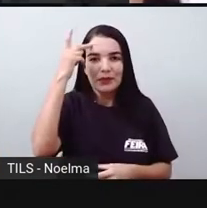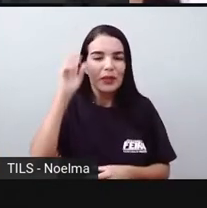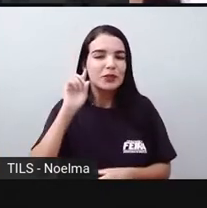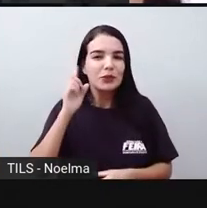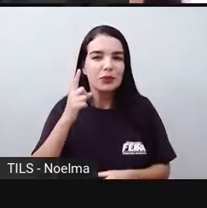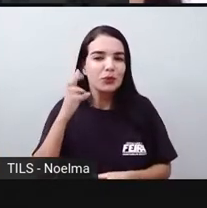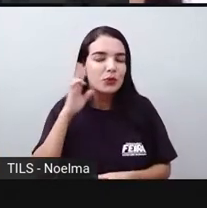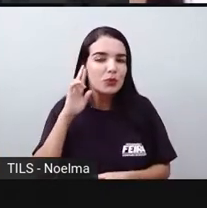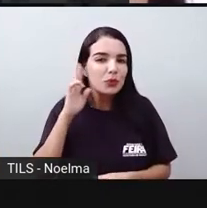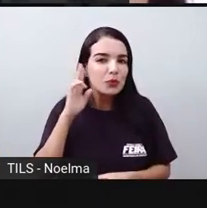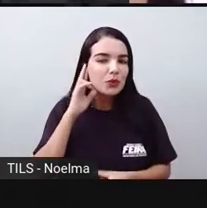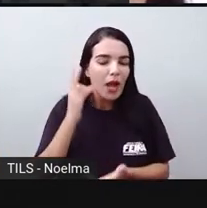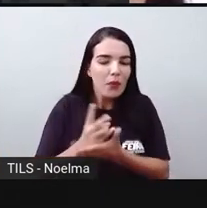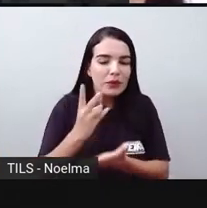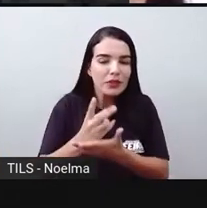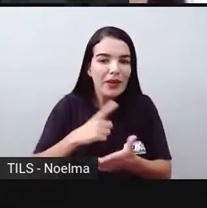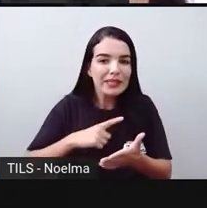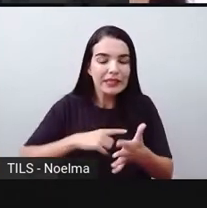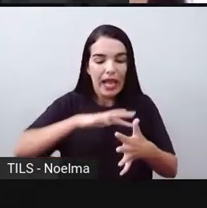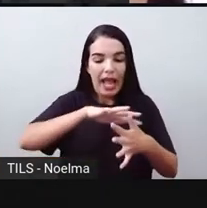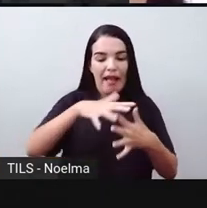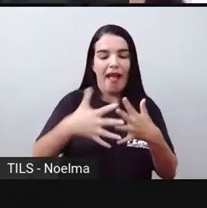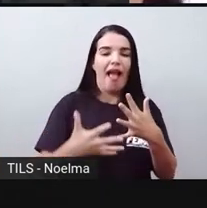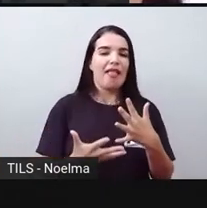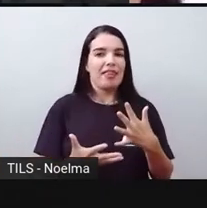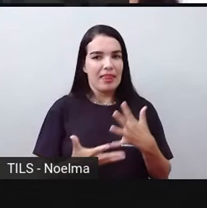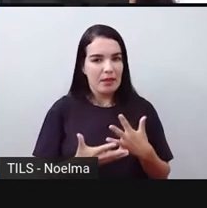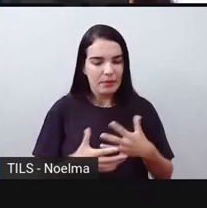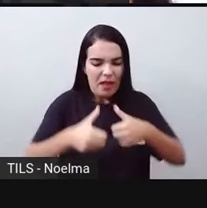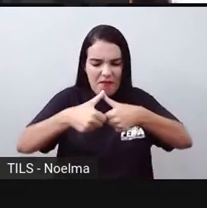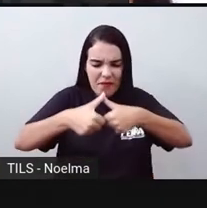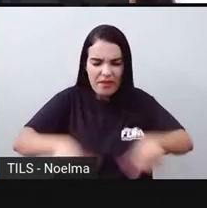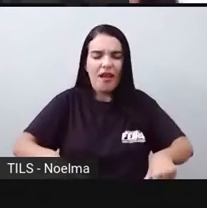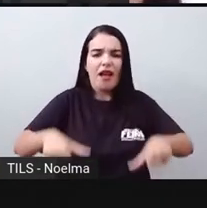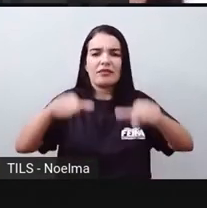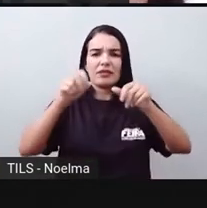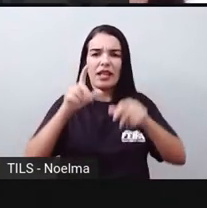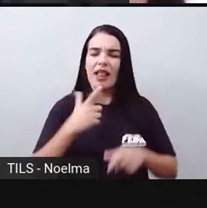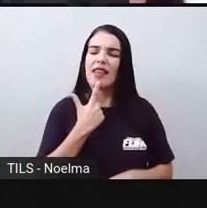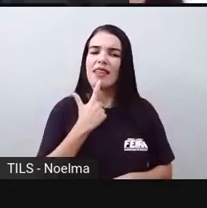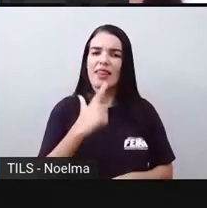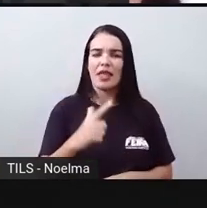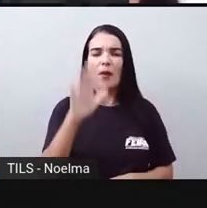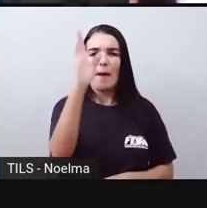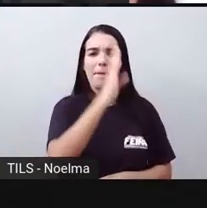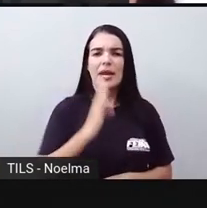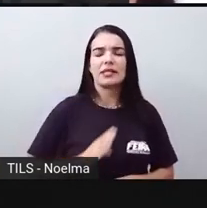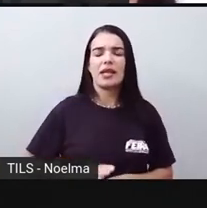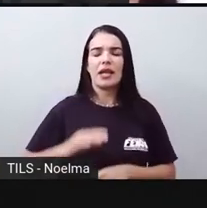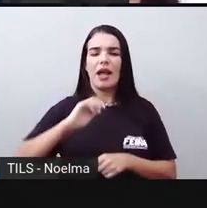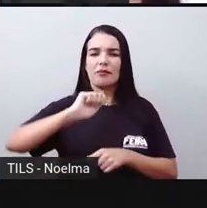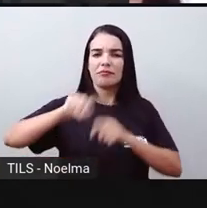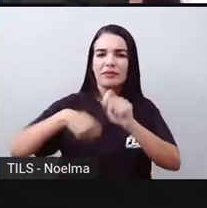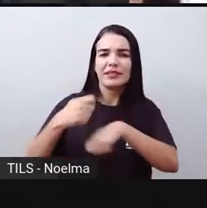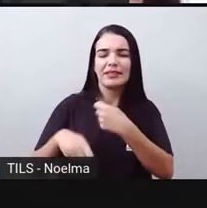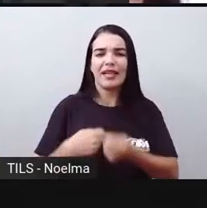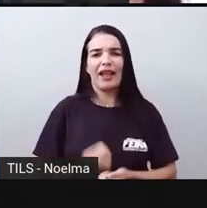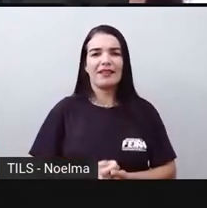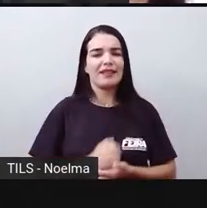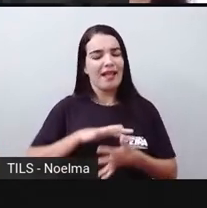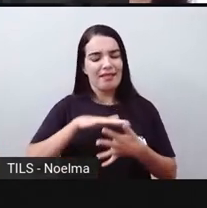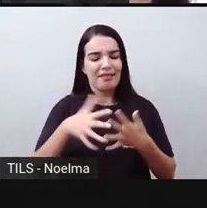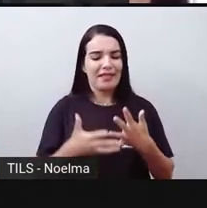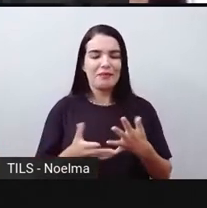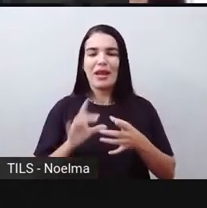né, permanecesse, aparecesse, se estabelecesse como a língua brasileira de sinais, permitindo aí